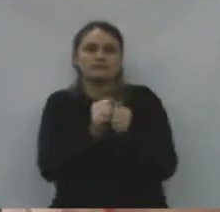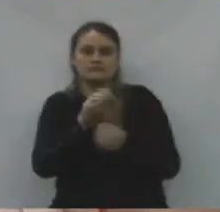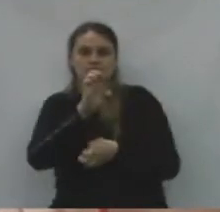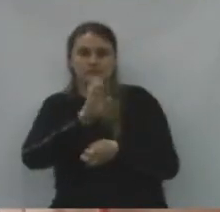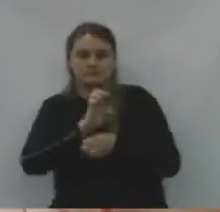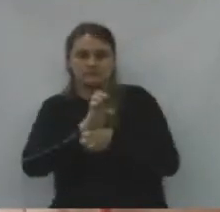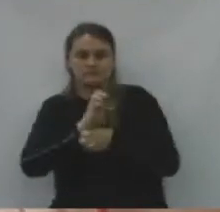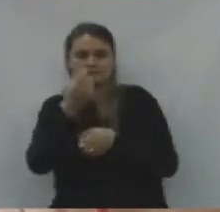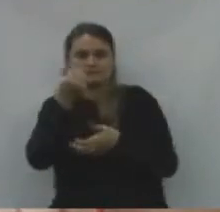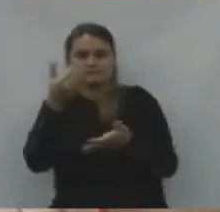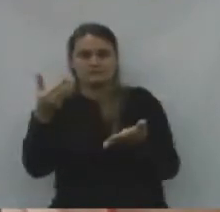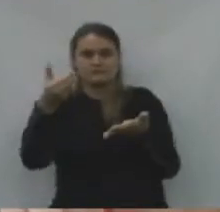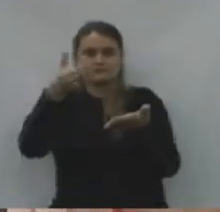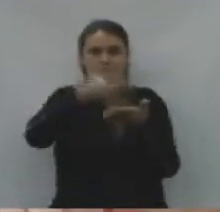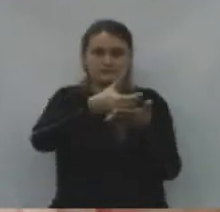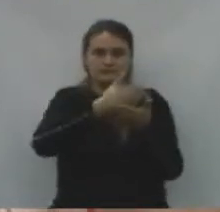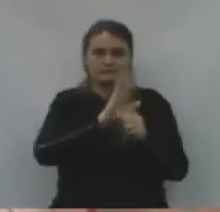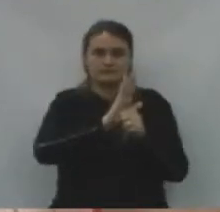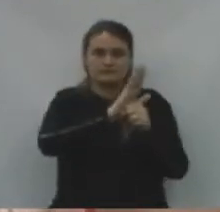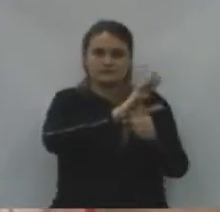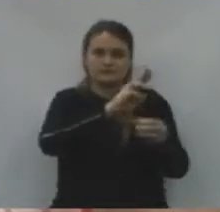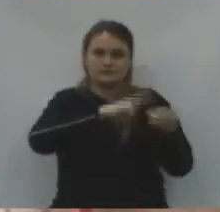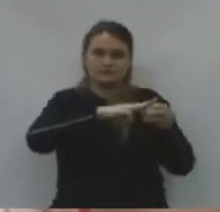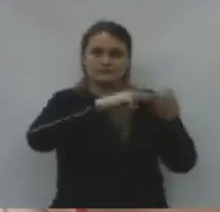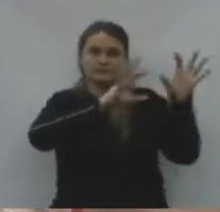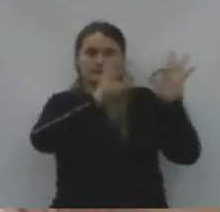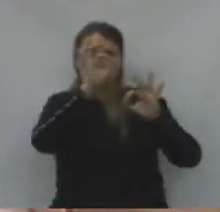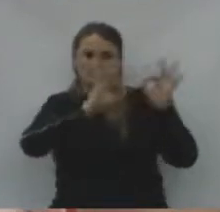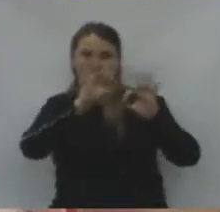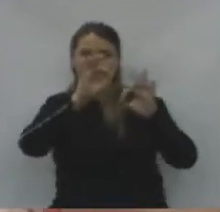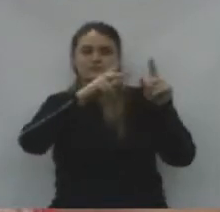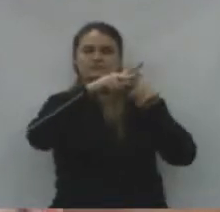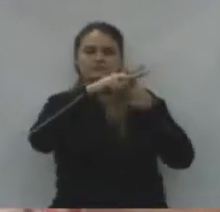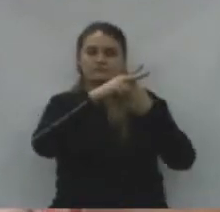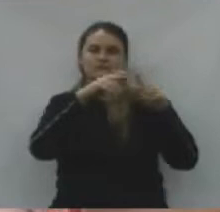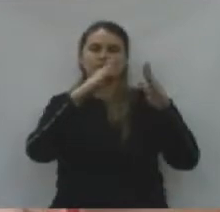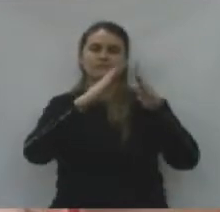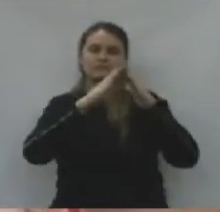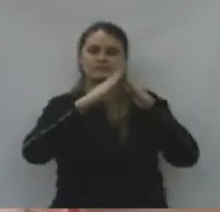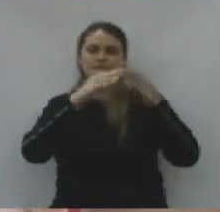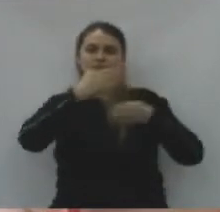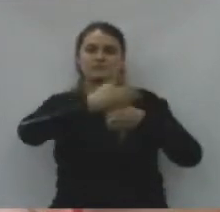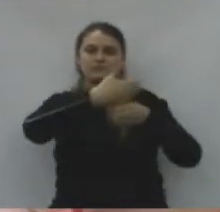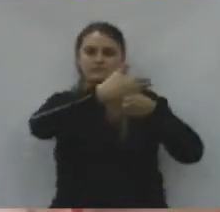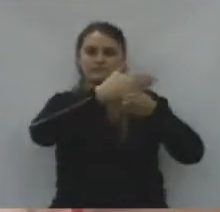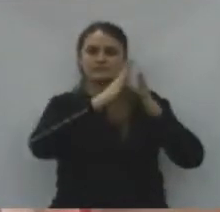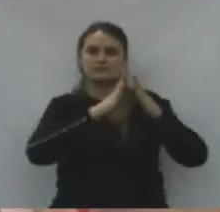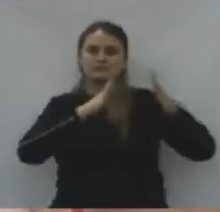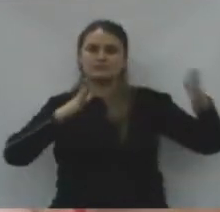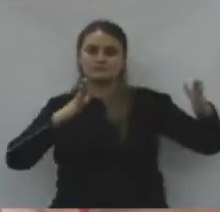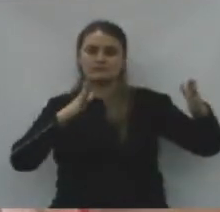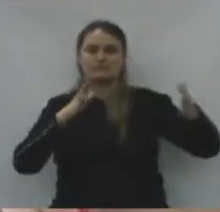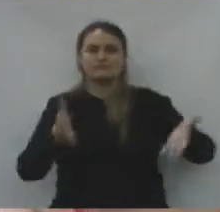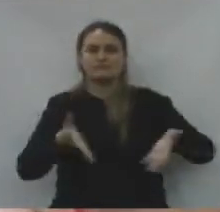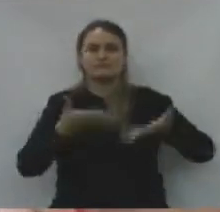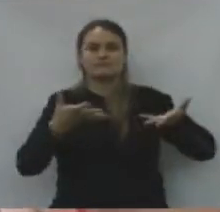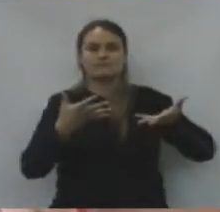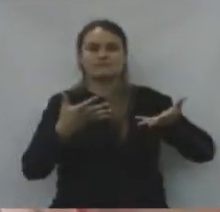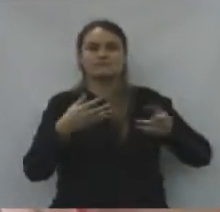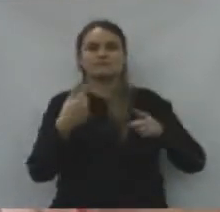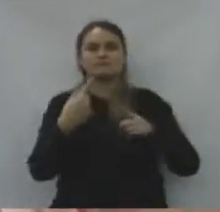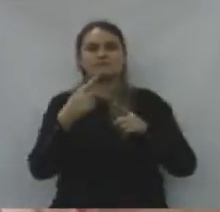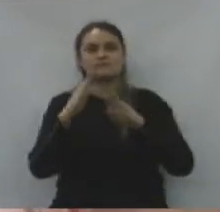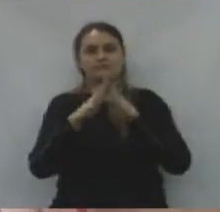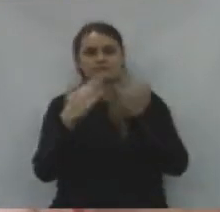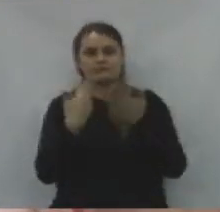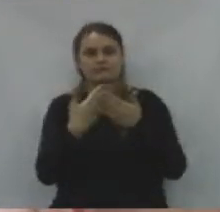ajuda os municípios na reforma e melhorias e ampliação das escolas dando um rap fazendo com que as escolas